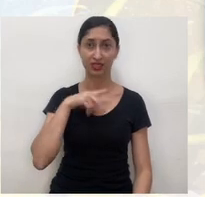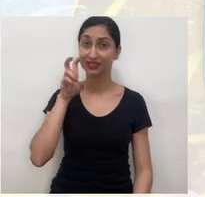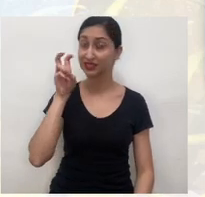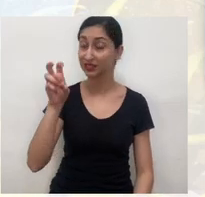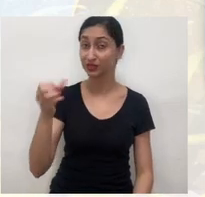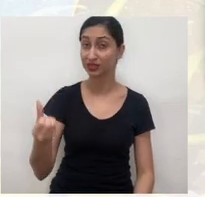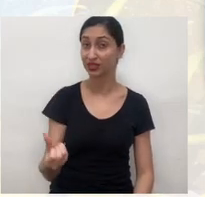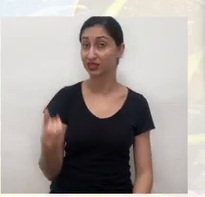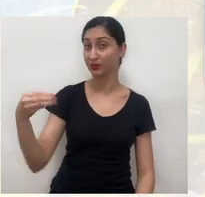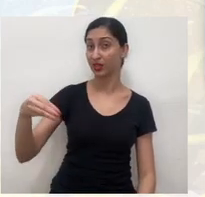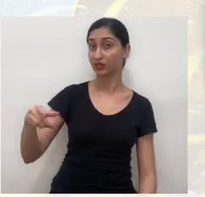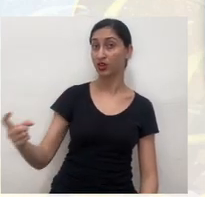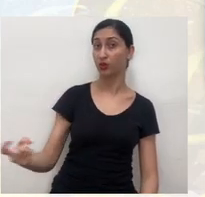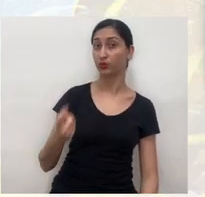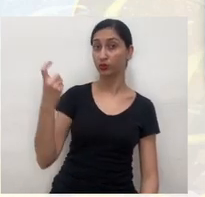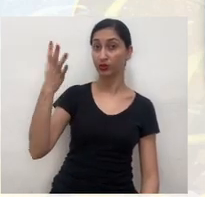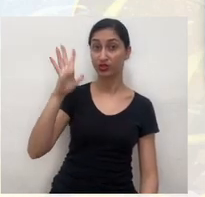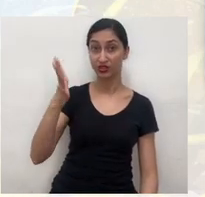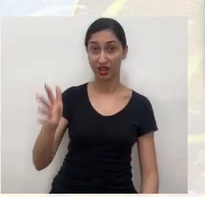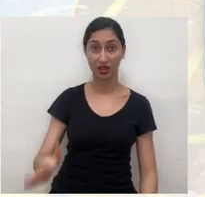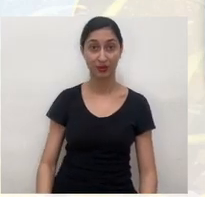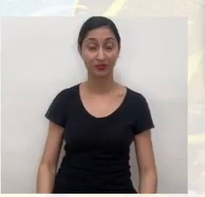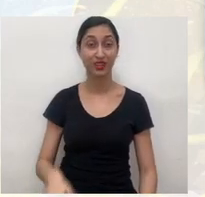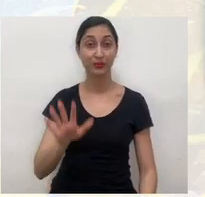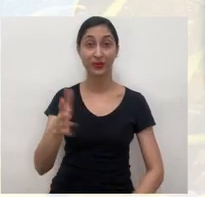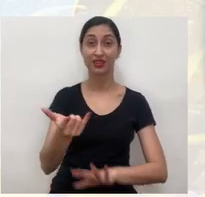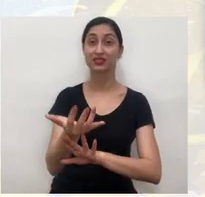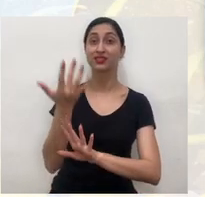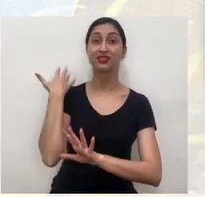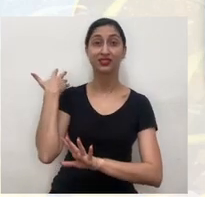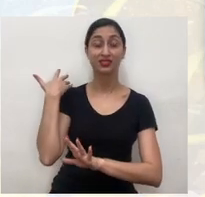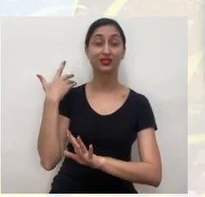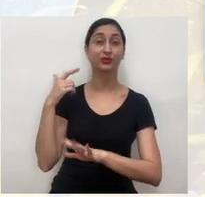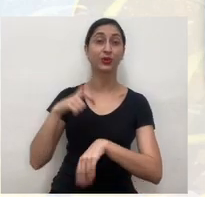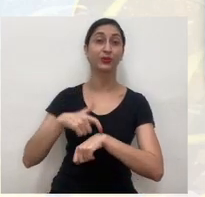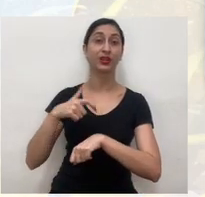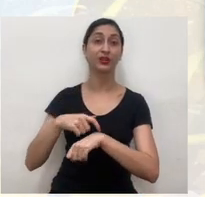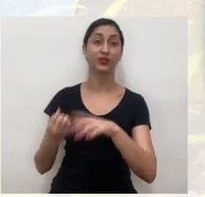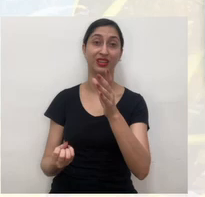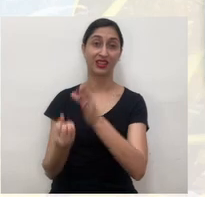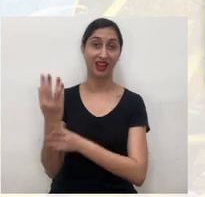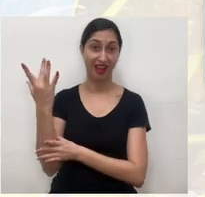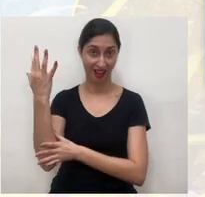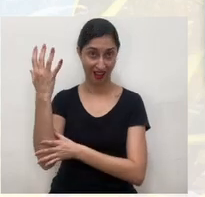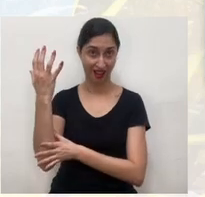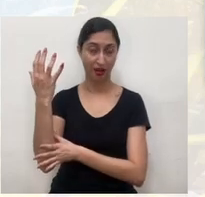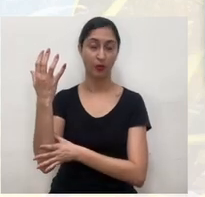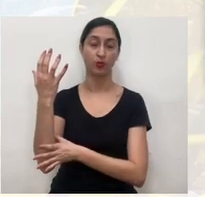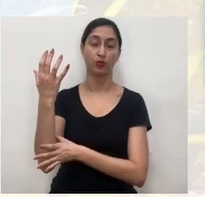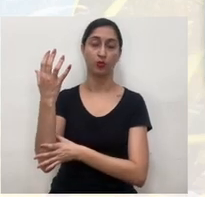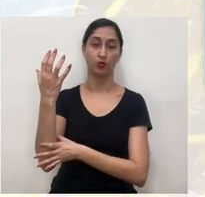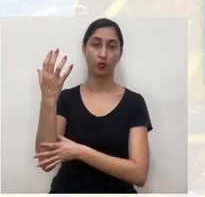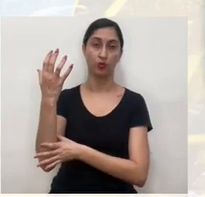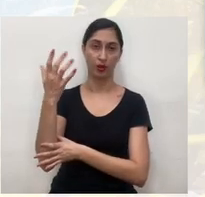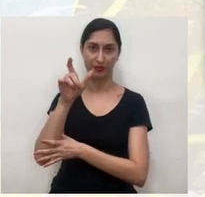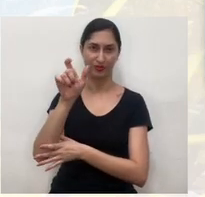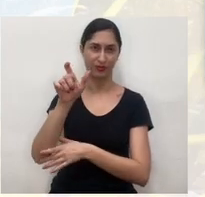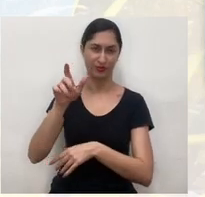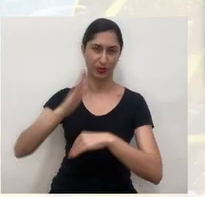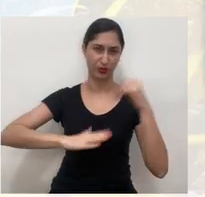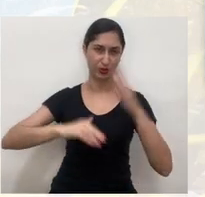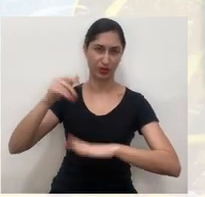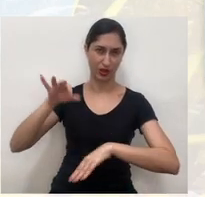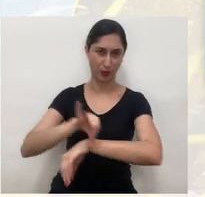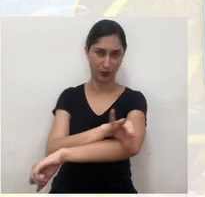sei quanto, mas na época que foi feito o jardim, o Villon chamava Villon o autor. O Villon